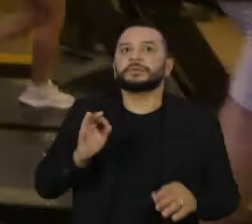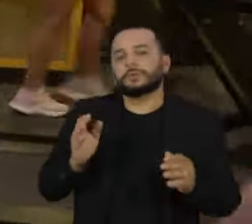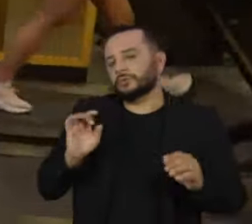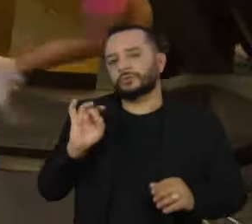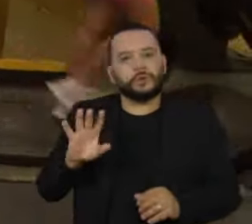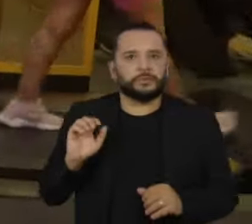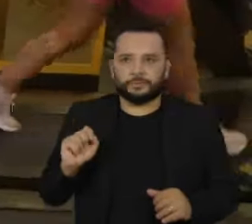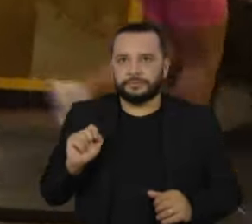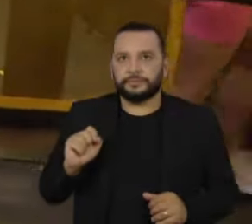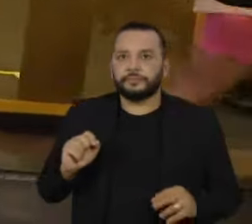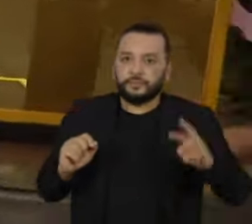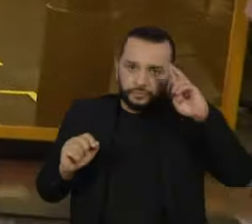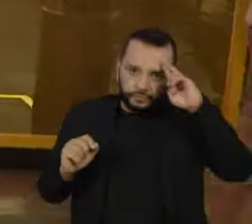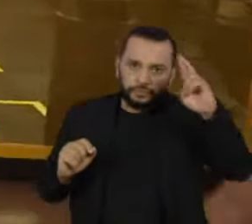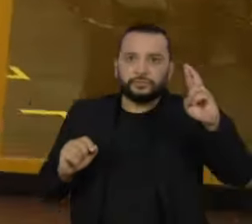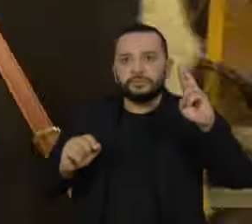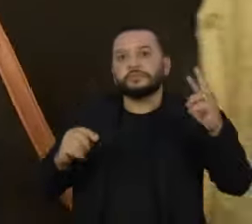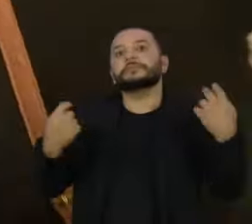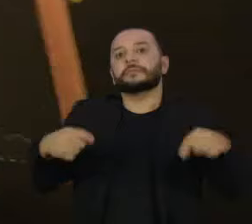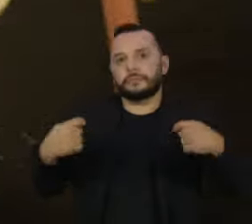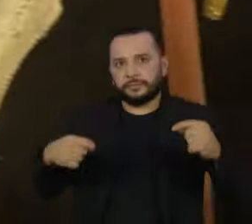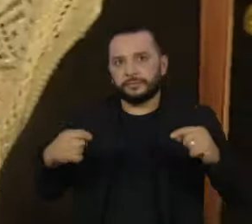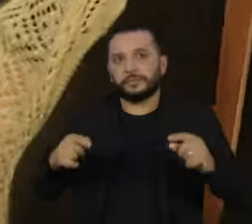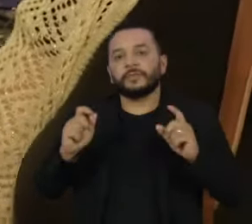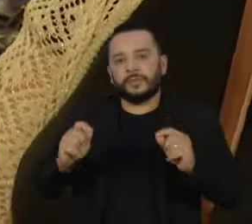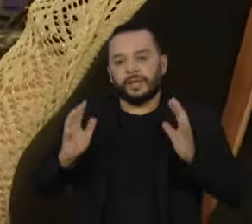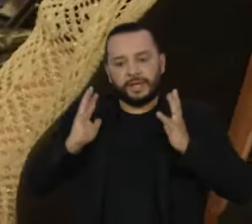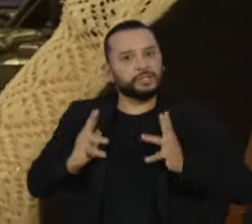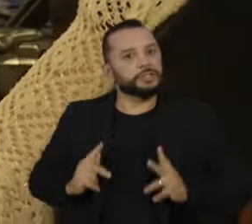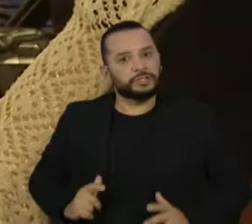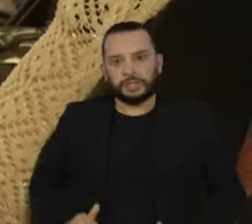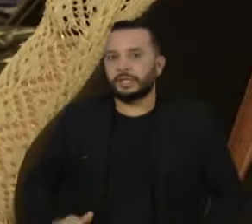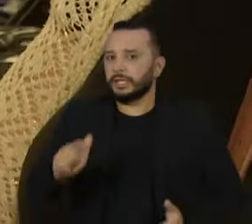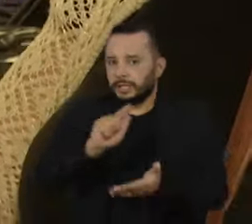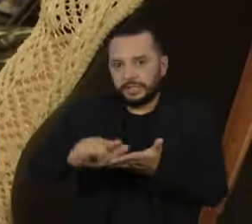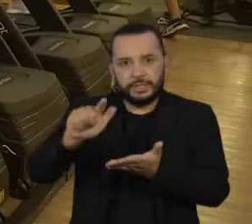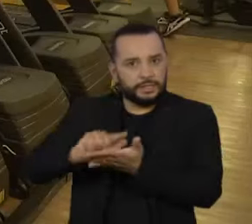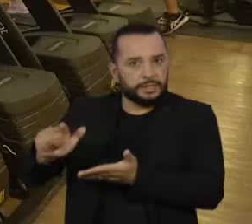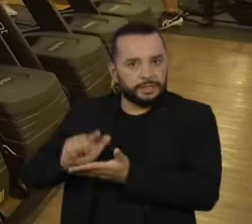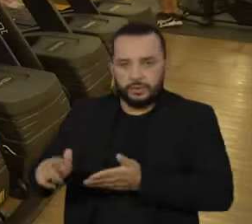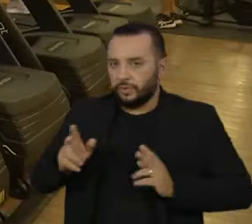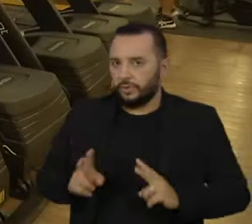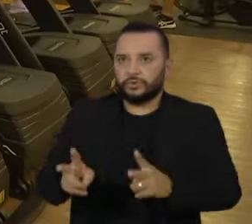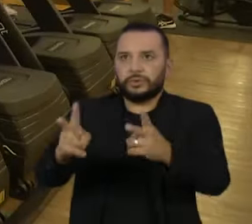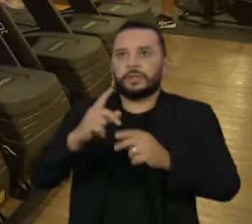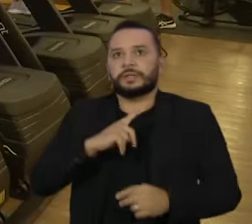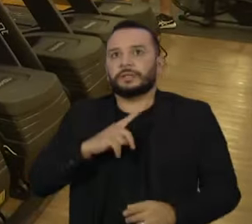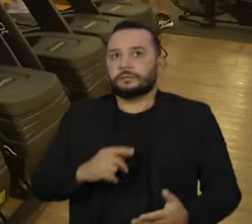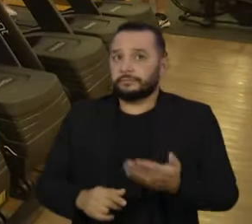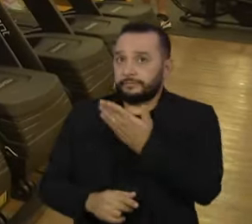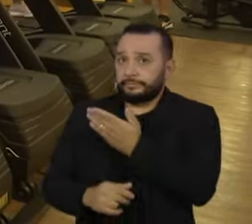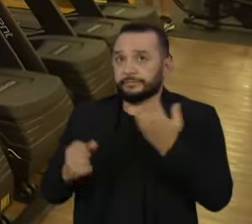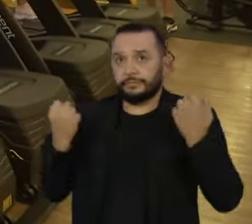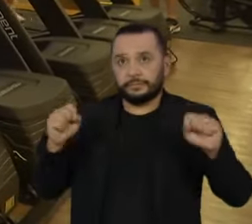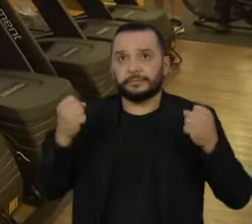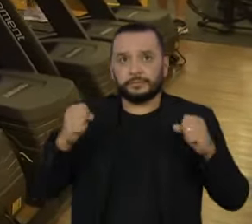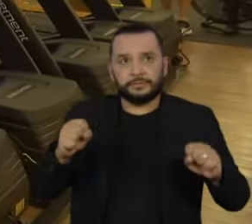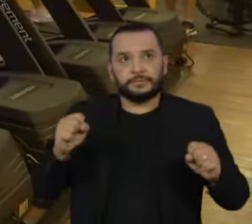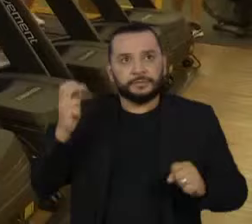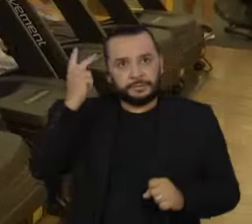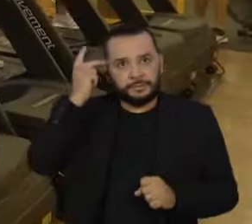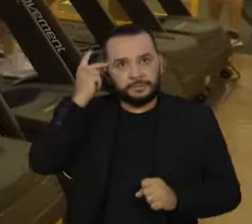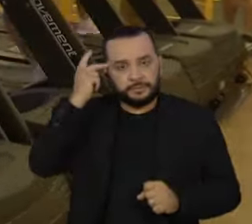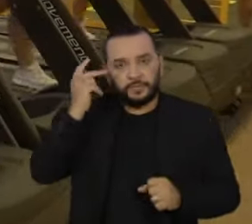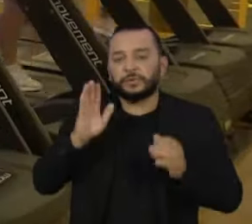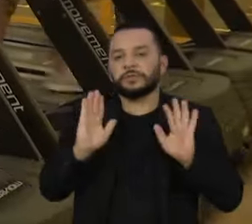estabelecimentos. Os donos ainda precisam garantir que os protocolos sanitários sejam mantidos. Nesta academia em São Paulo, o fluxo no fim de semana